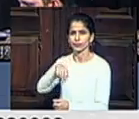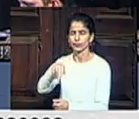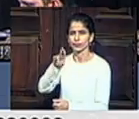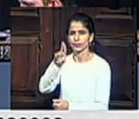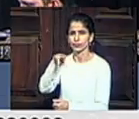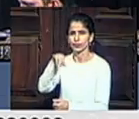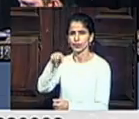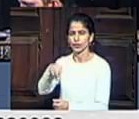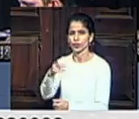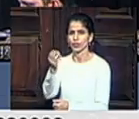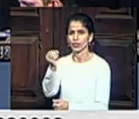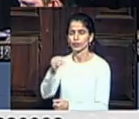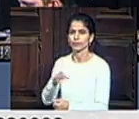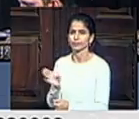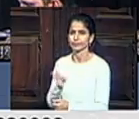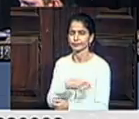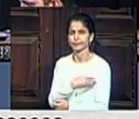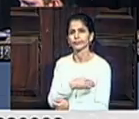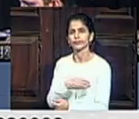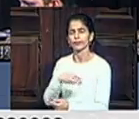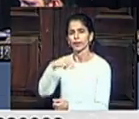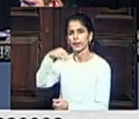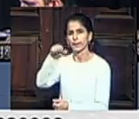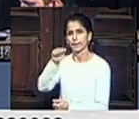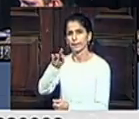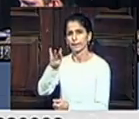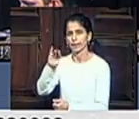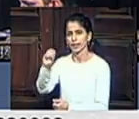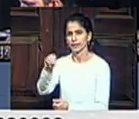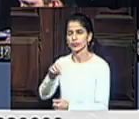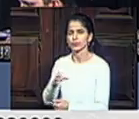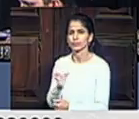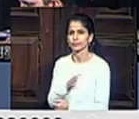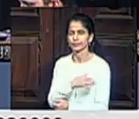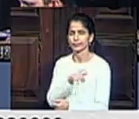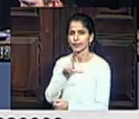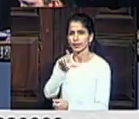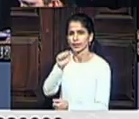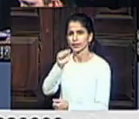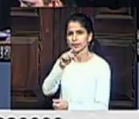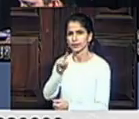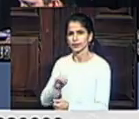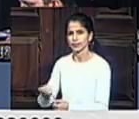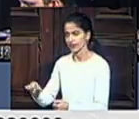Márcio Pacheco. André Lazzaroni.